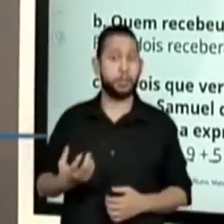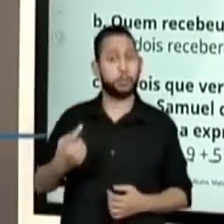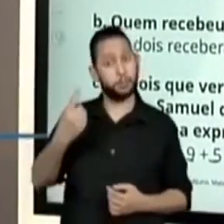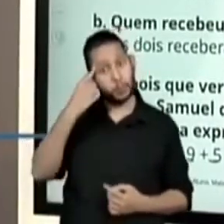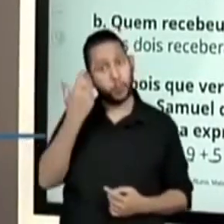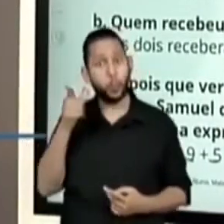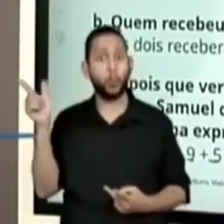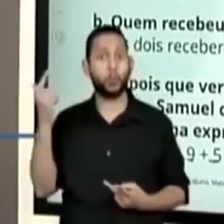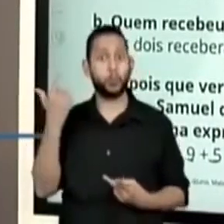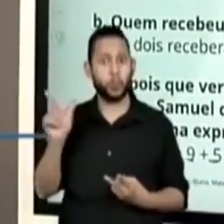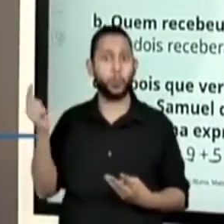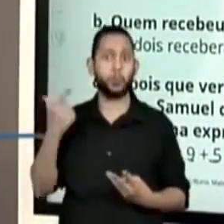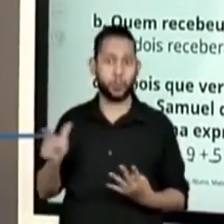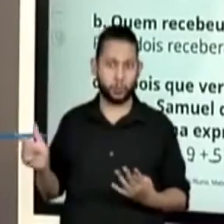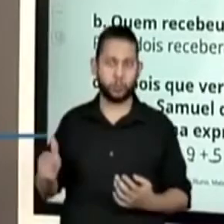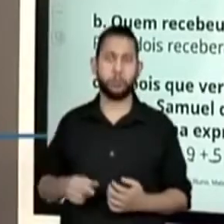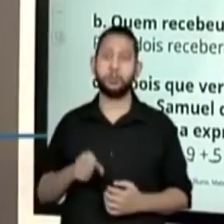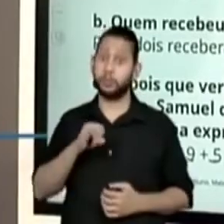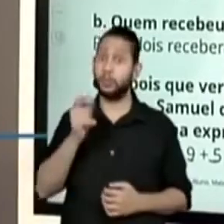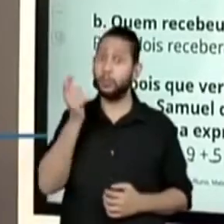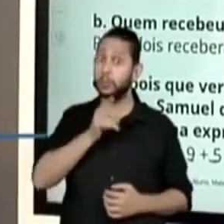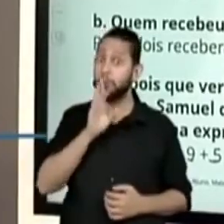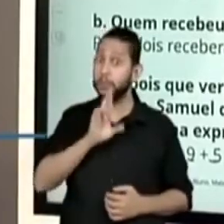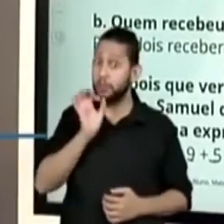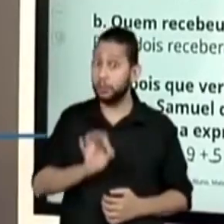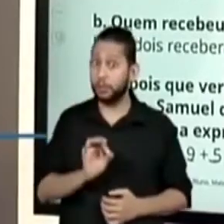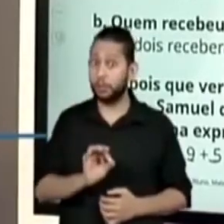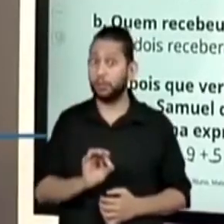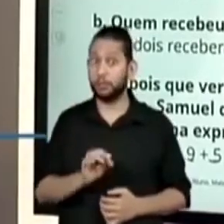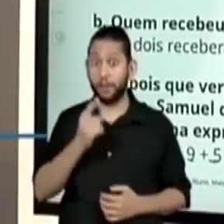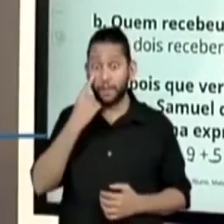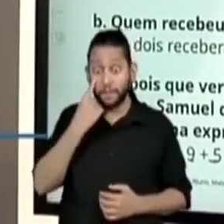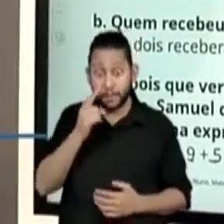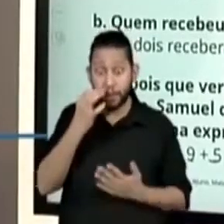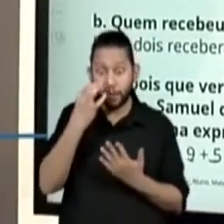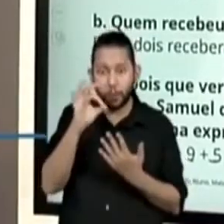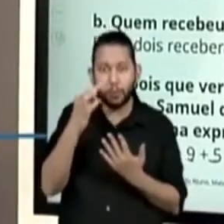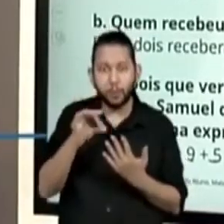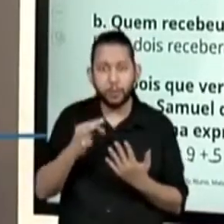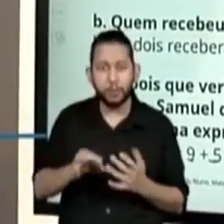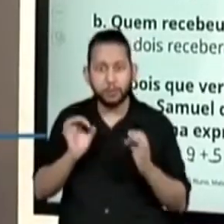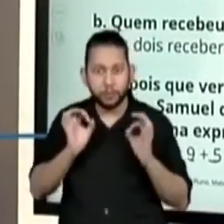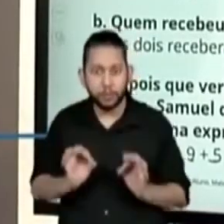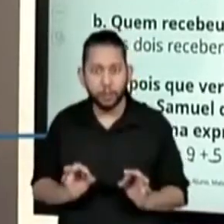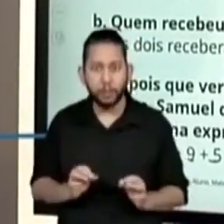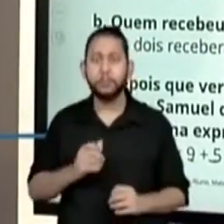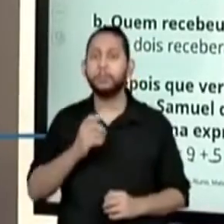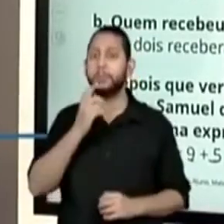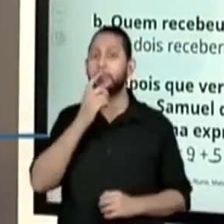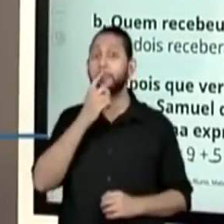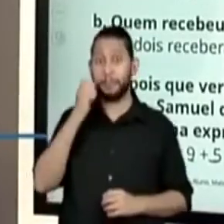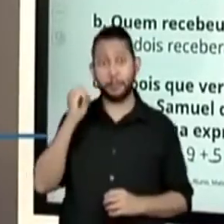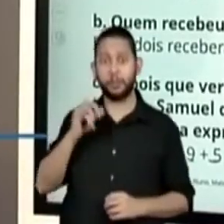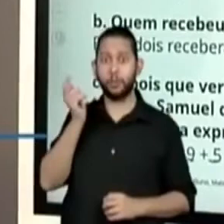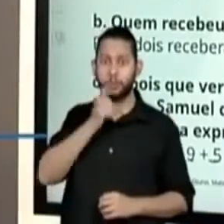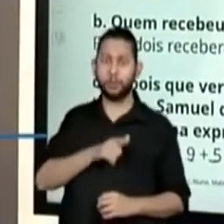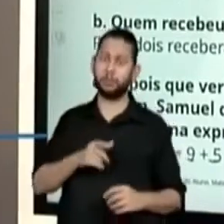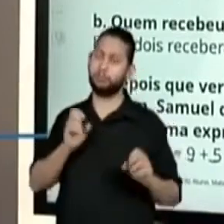eficiente perfeito chegou na resposta correta conferiu verificou e se deu certo